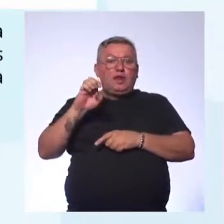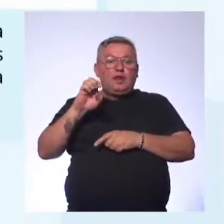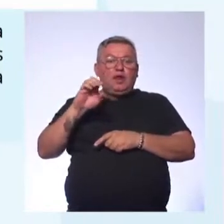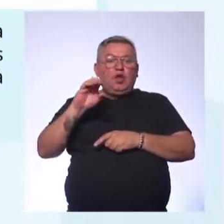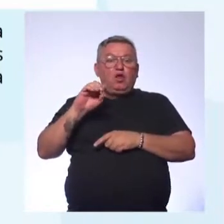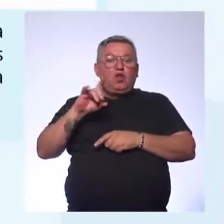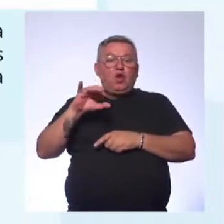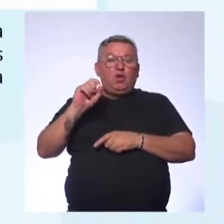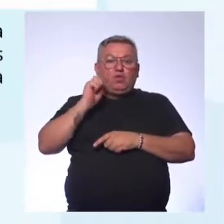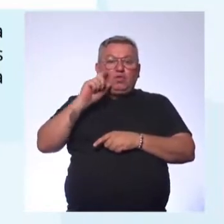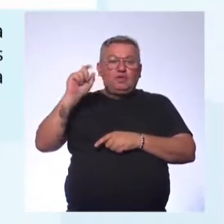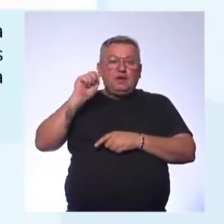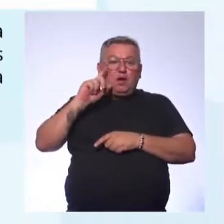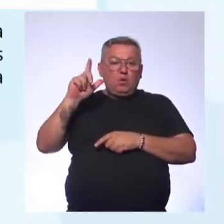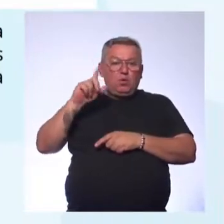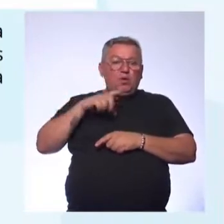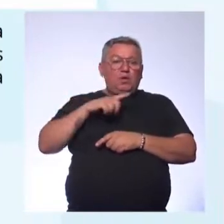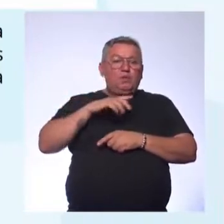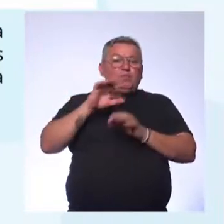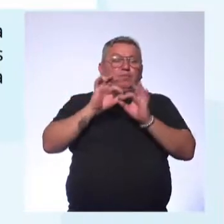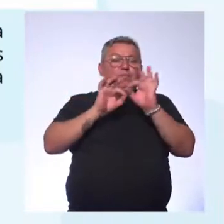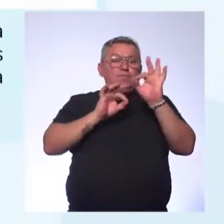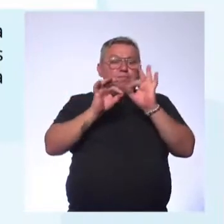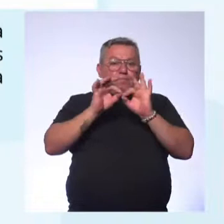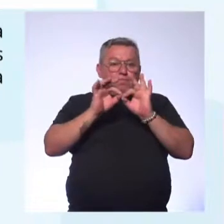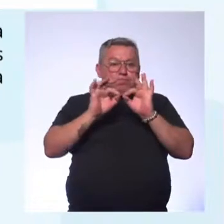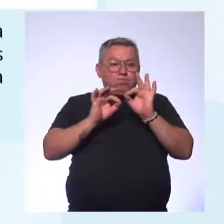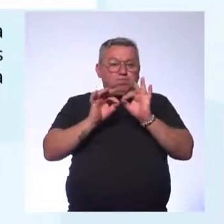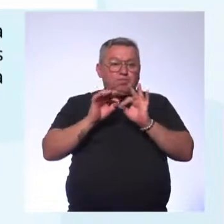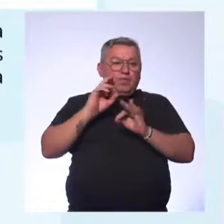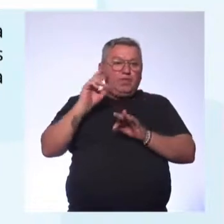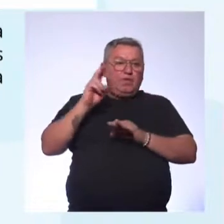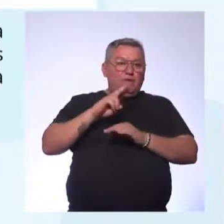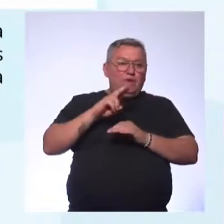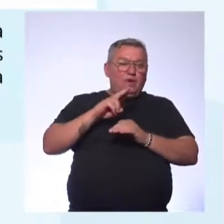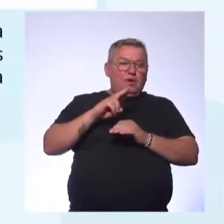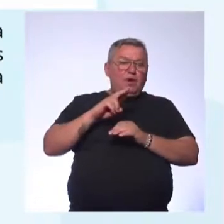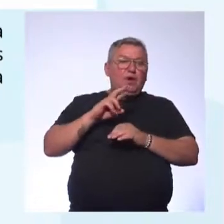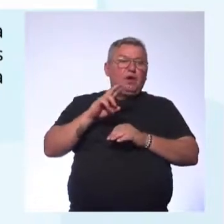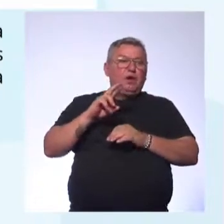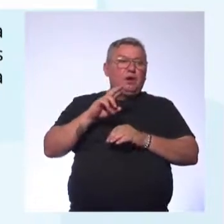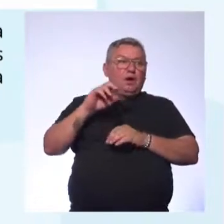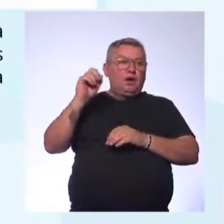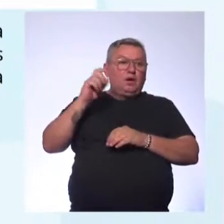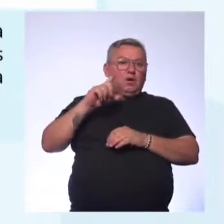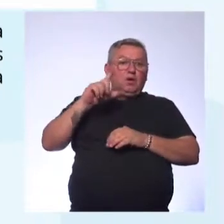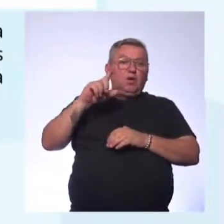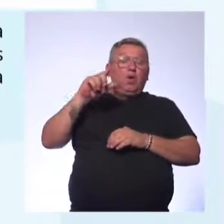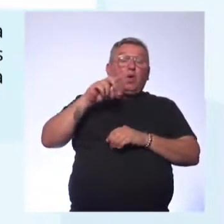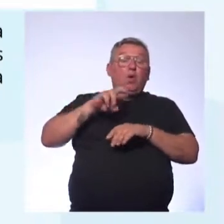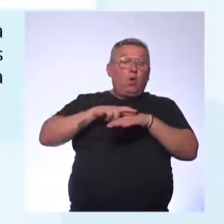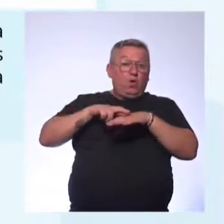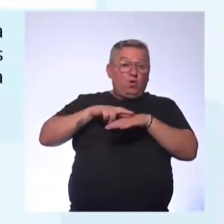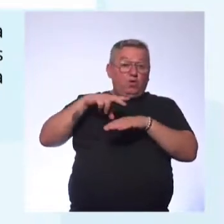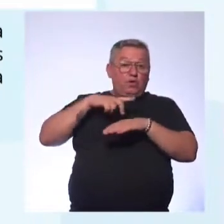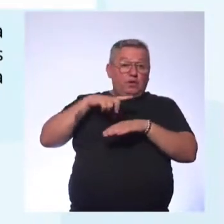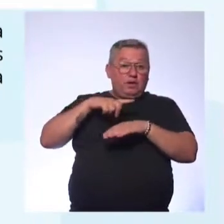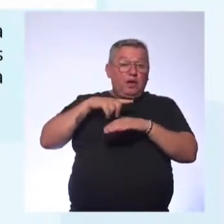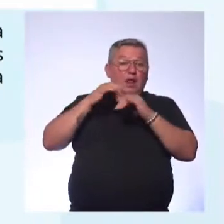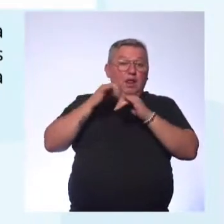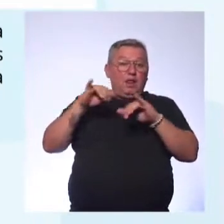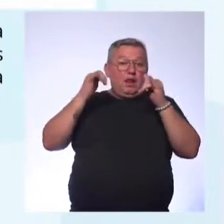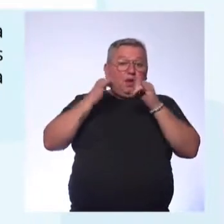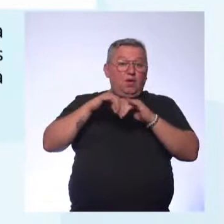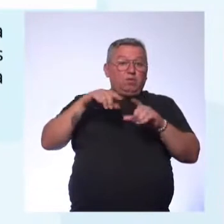Observe aqui que nós temos a molécula de cloreto de sódio aqui em roxo nós temos o sódio que ele possui